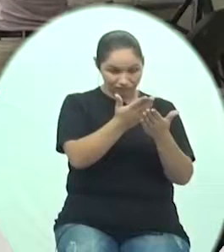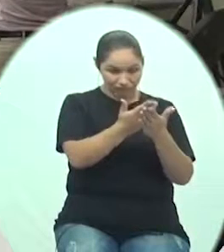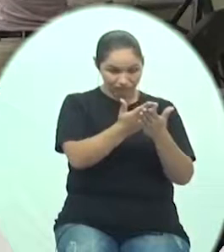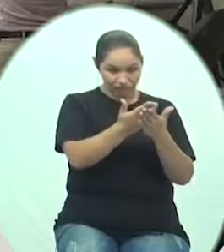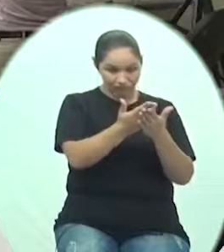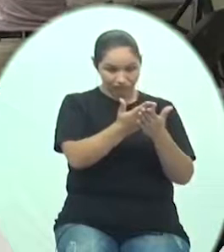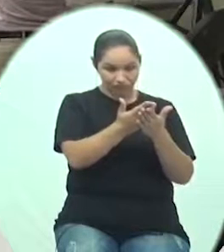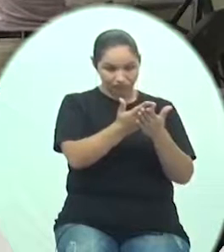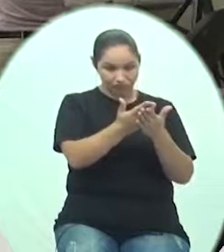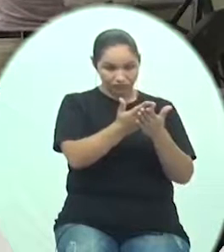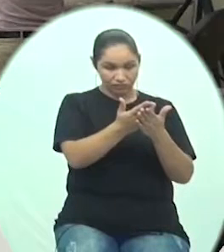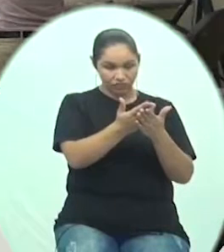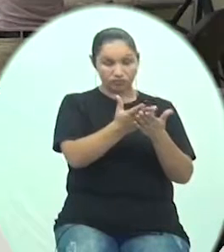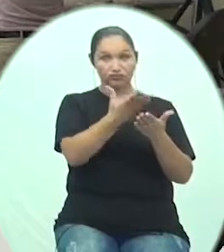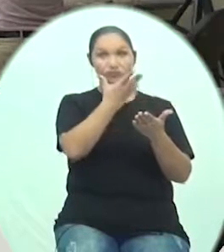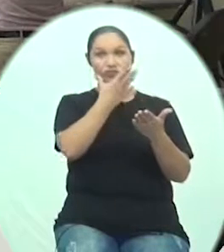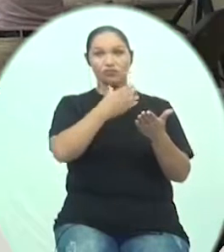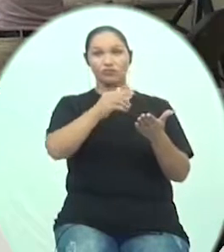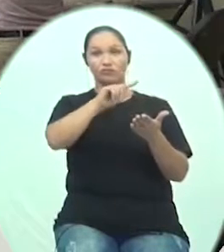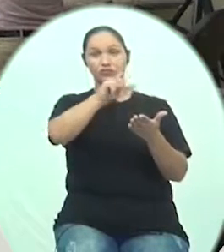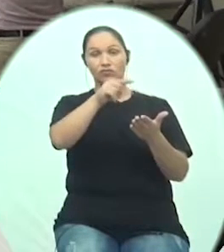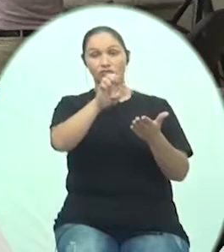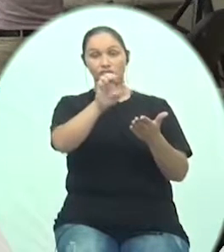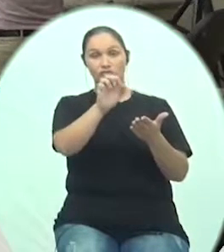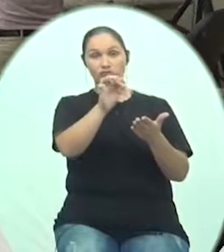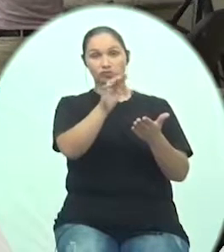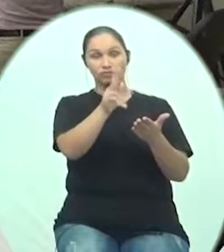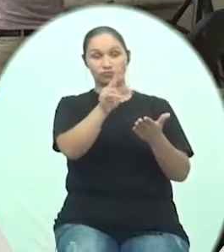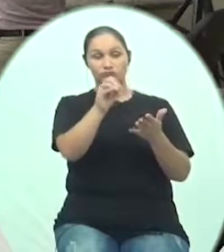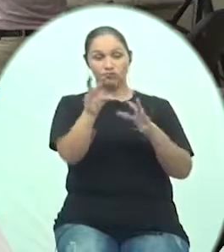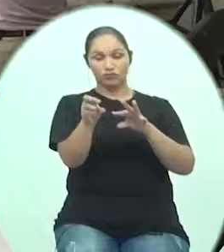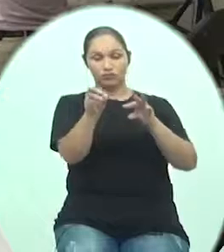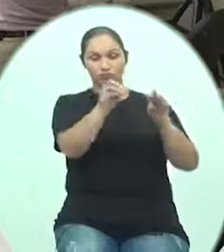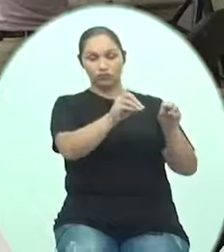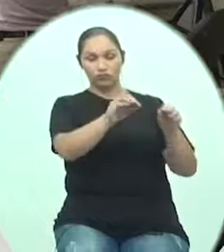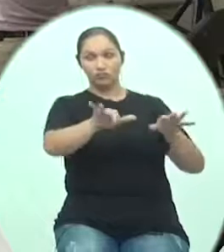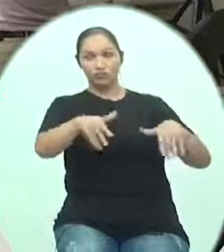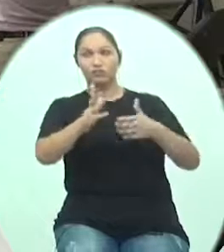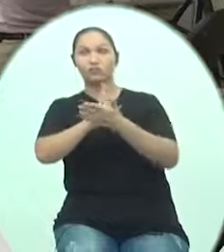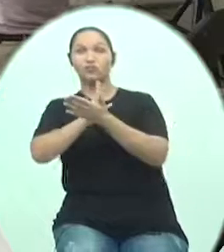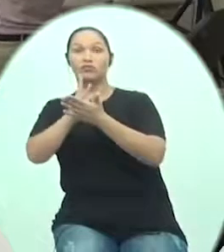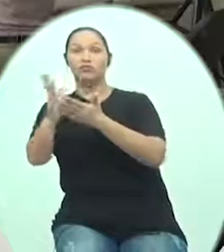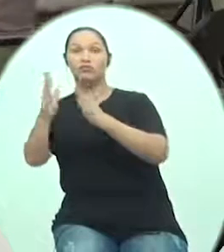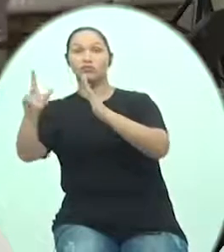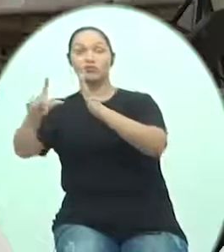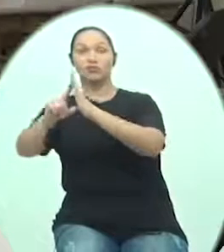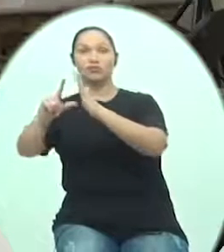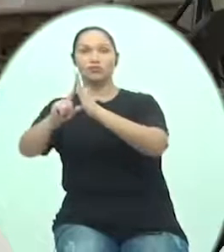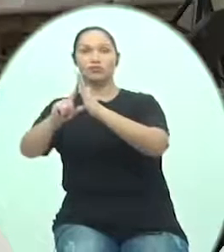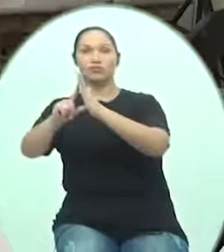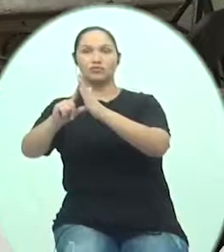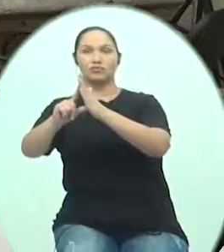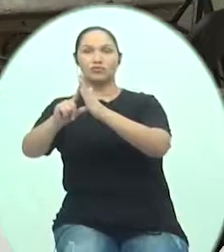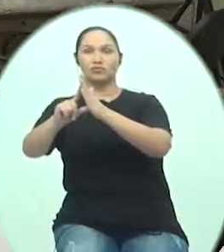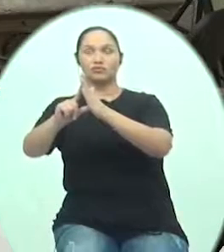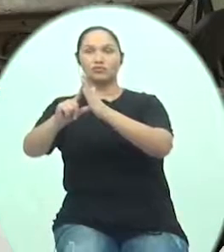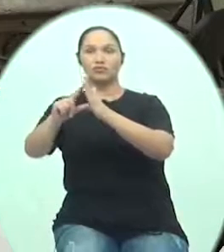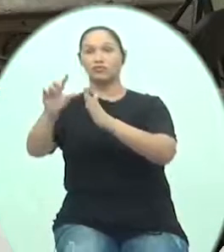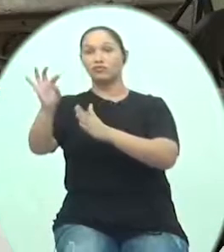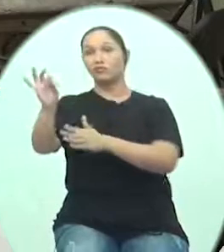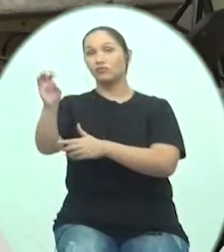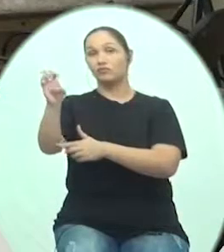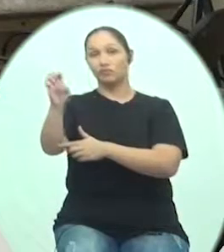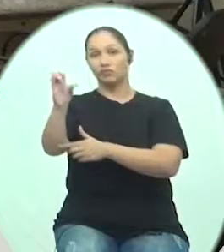professor pelo desafio de abrir uma pequena loja de tecidos e ferragens na época chamada de Secos